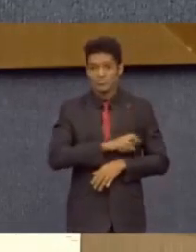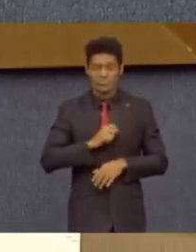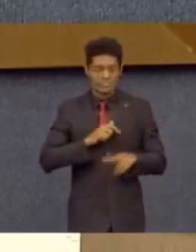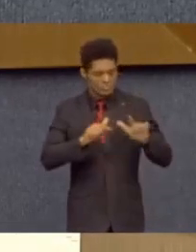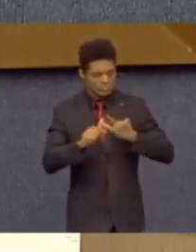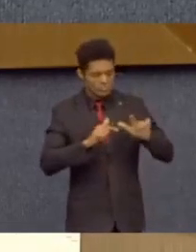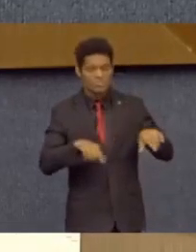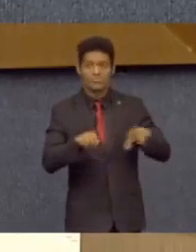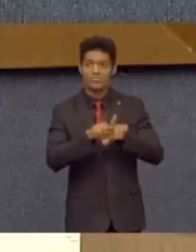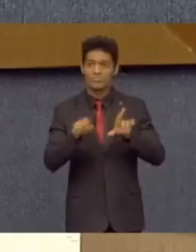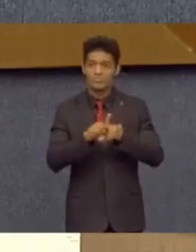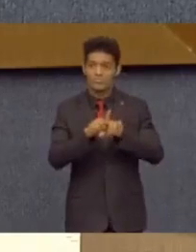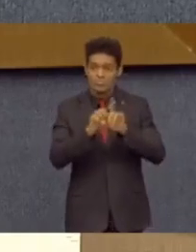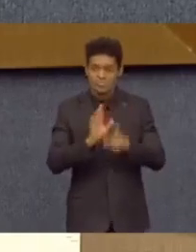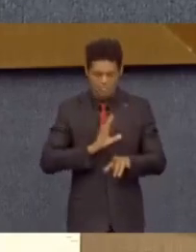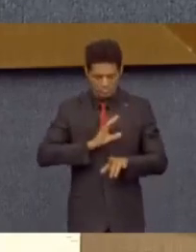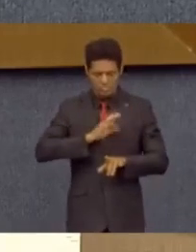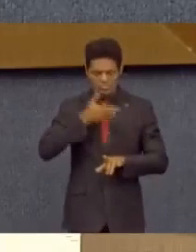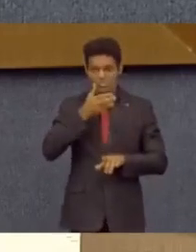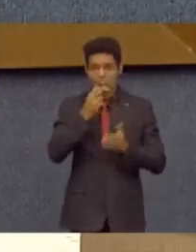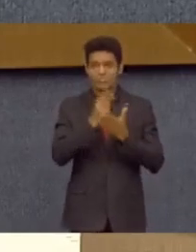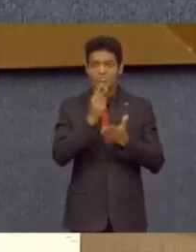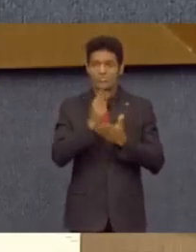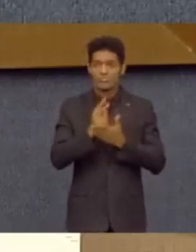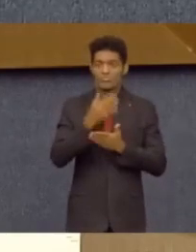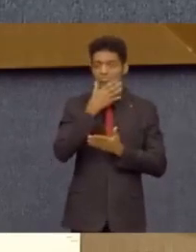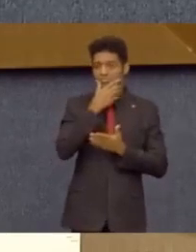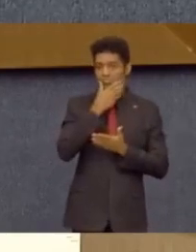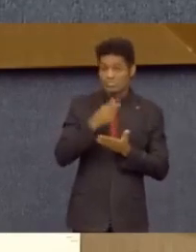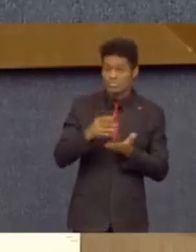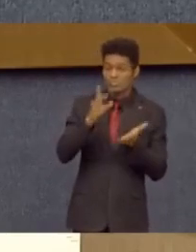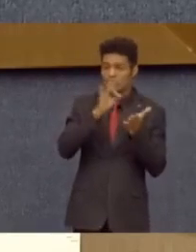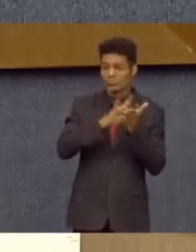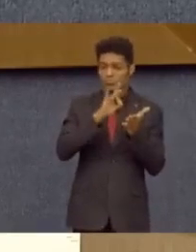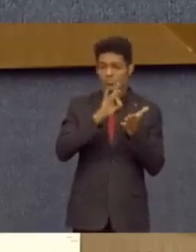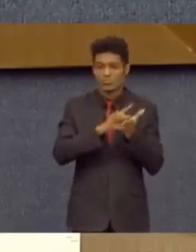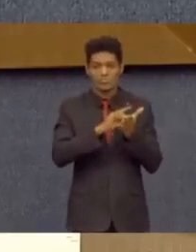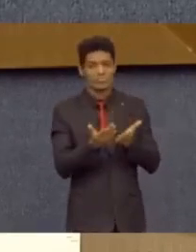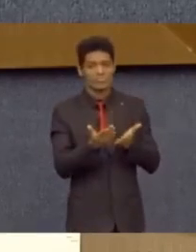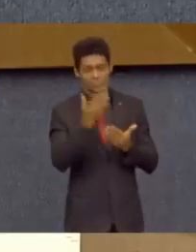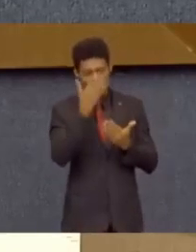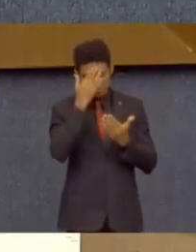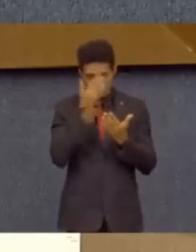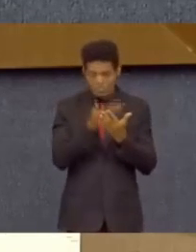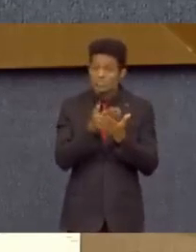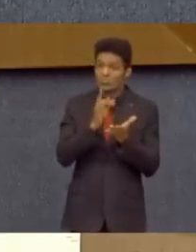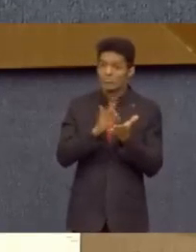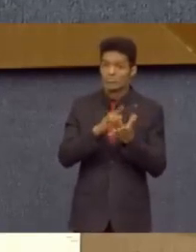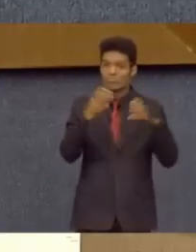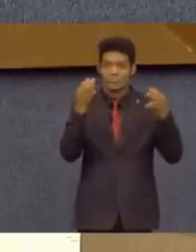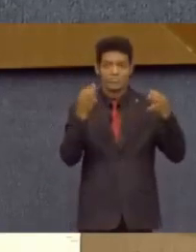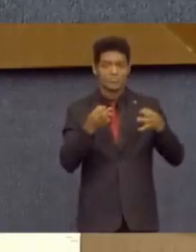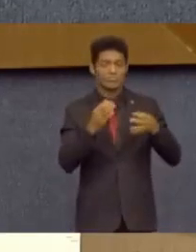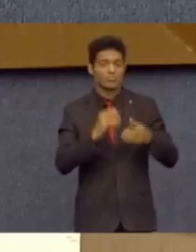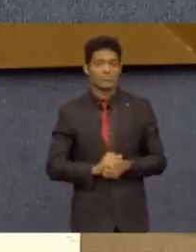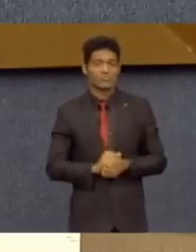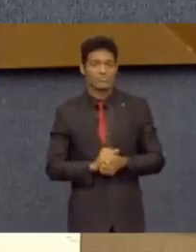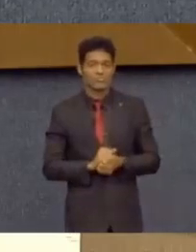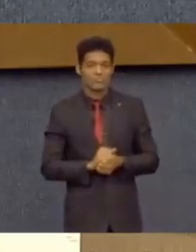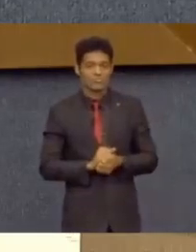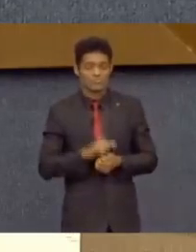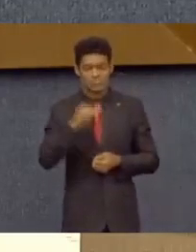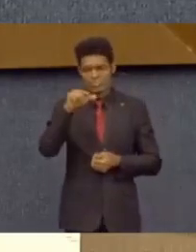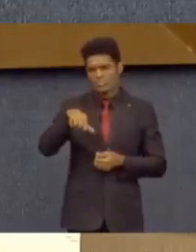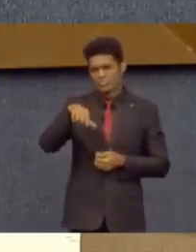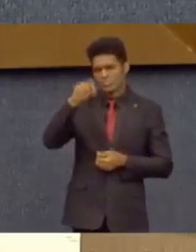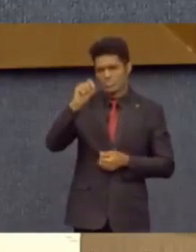desafios, um homem sincero, que preza pela verdade e pelo que é certo. A vocação para